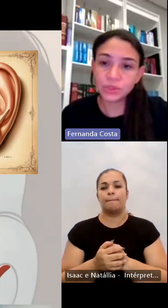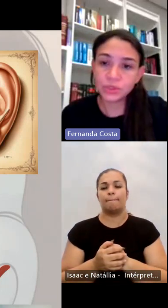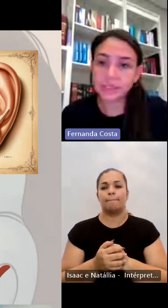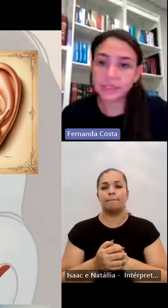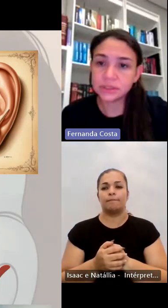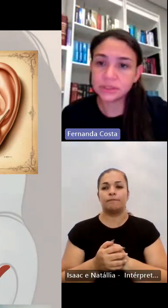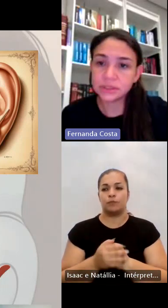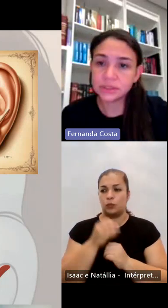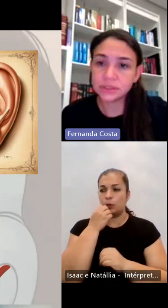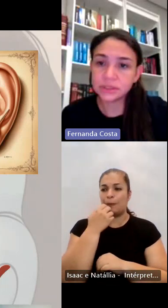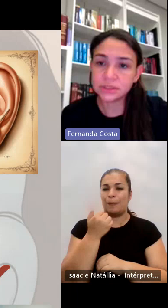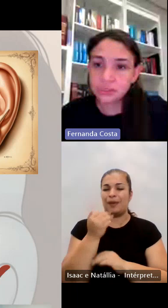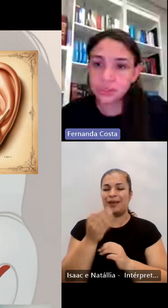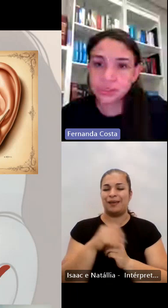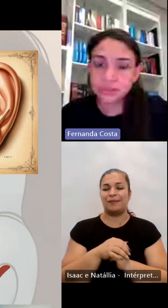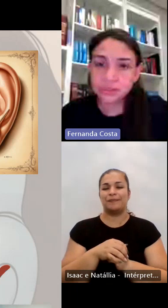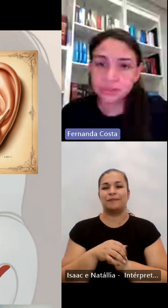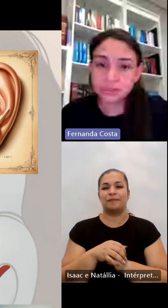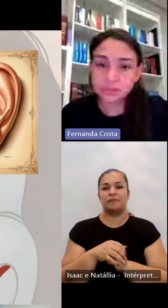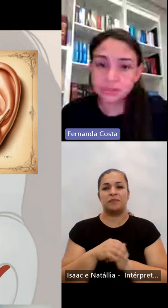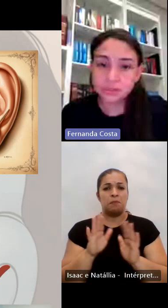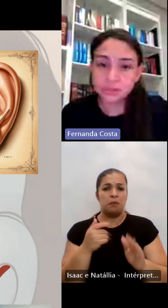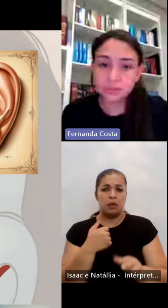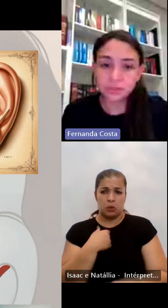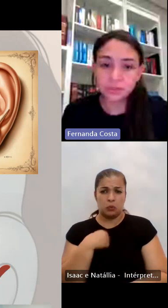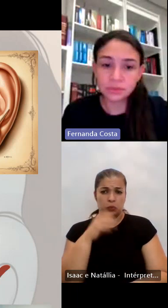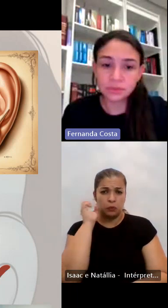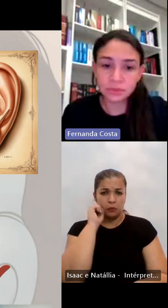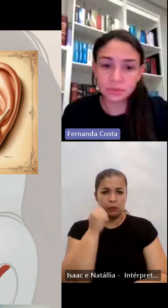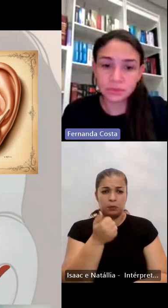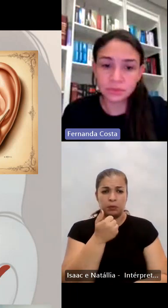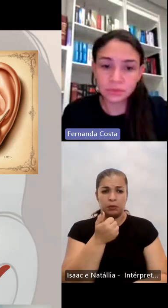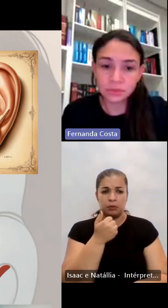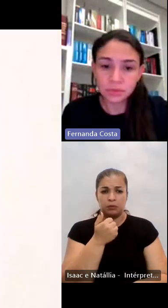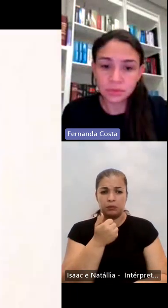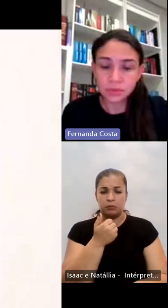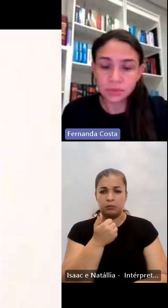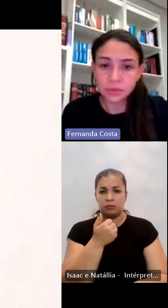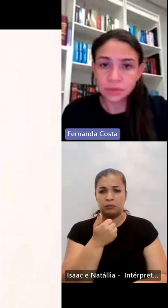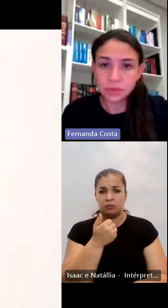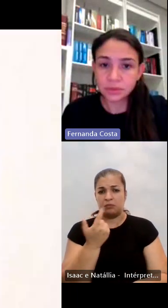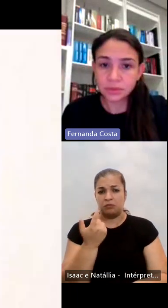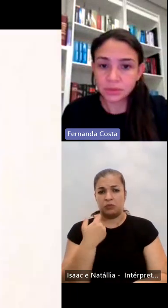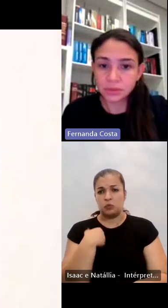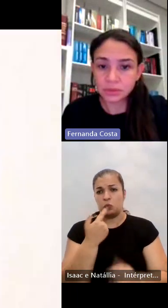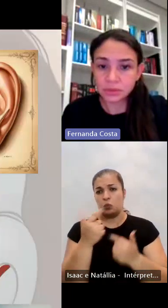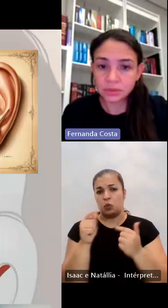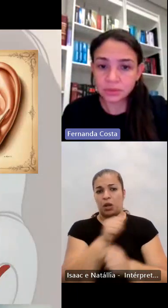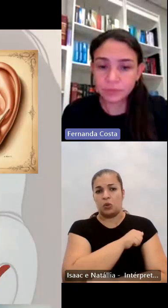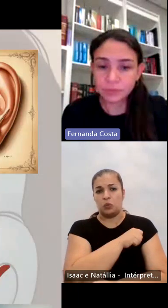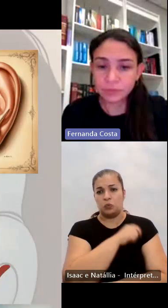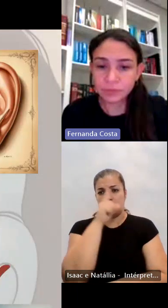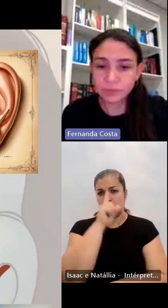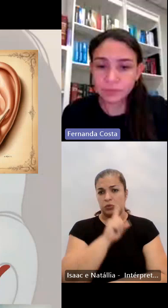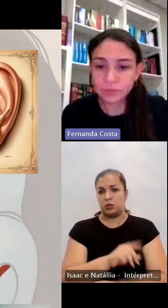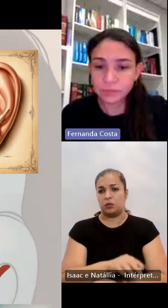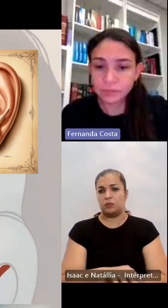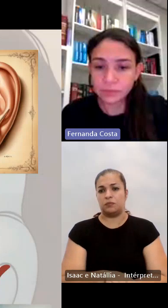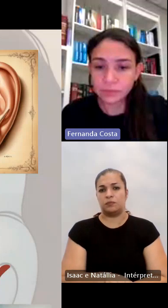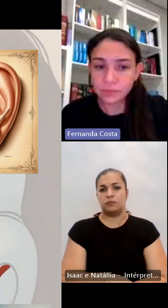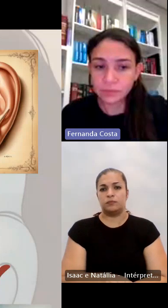tudo jóia? Mas Deixa para mim tá ok. Não sei os demais.